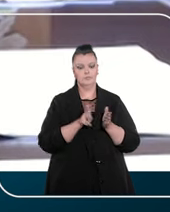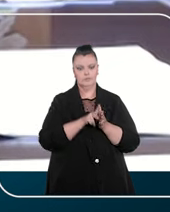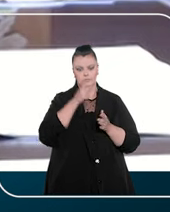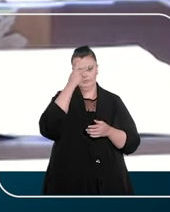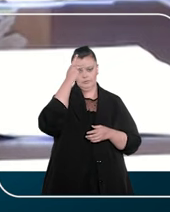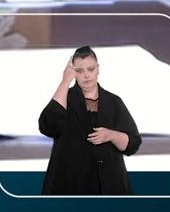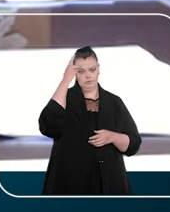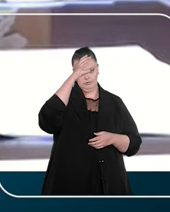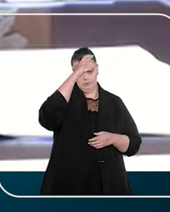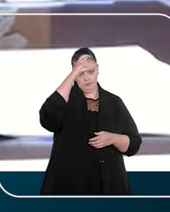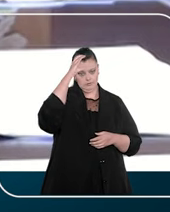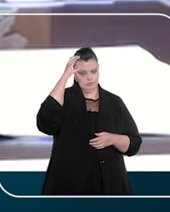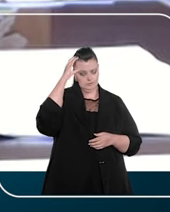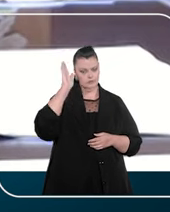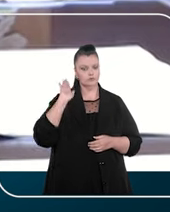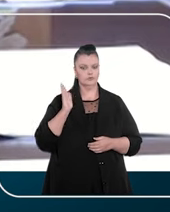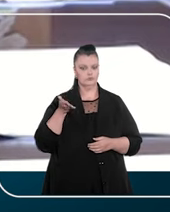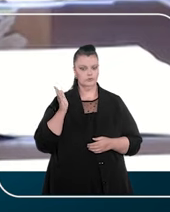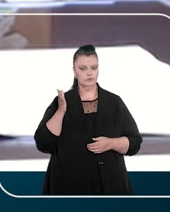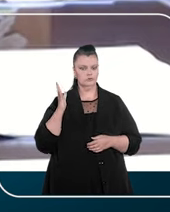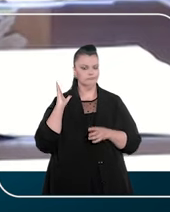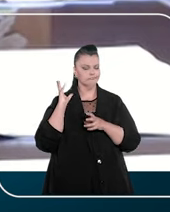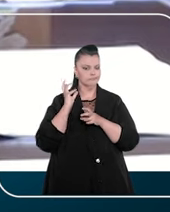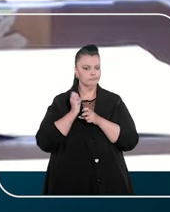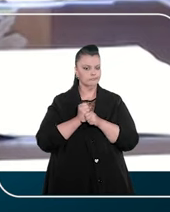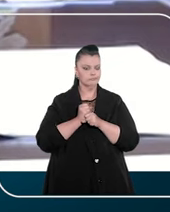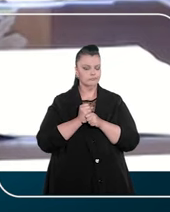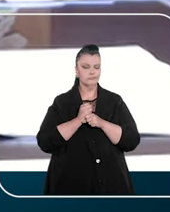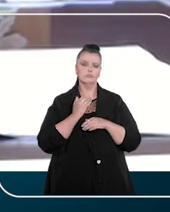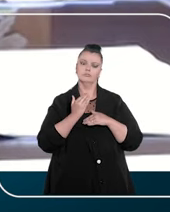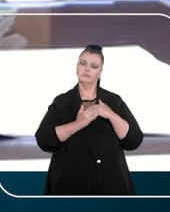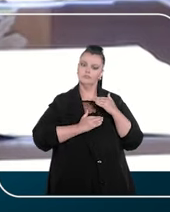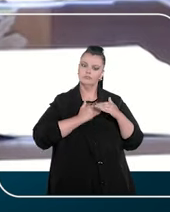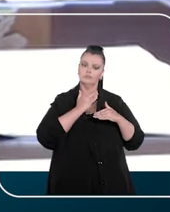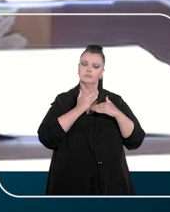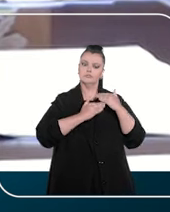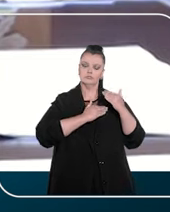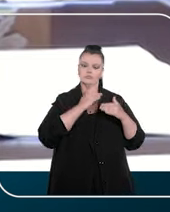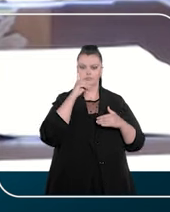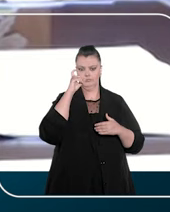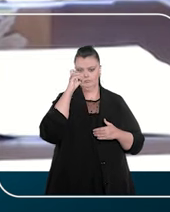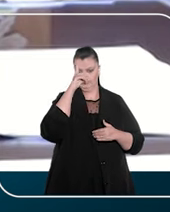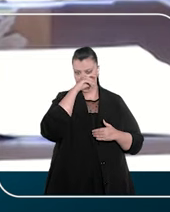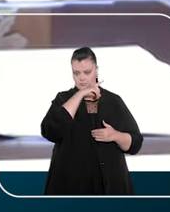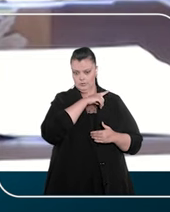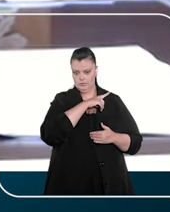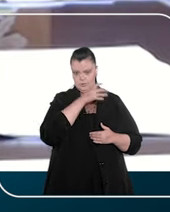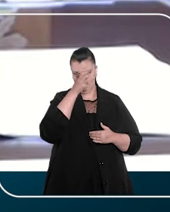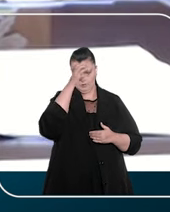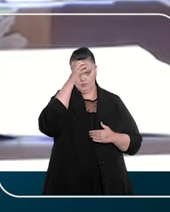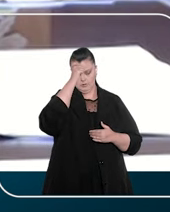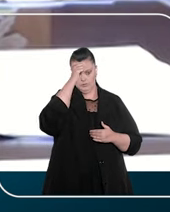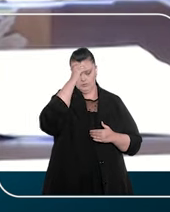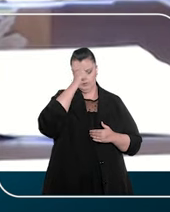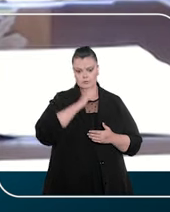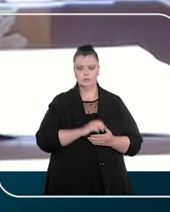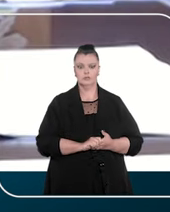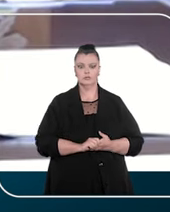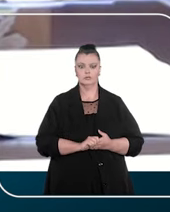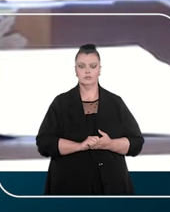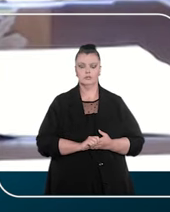vivemos isso. E aprendemos com essas dificuldades que as coisas precisariam ter um